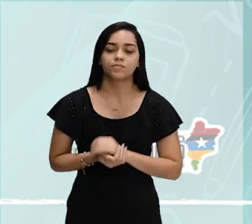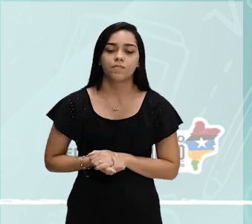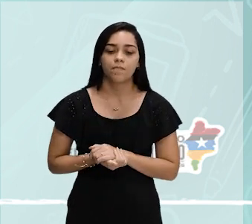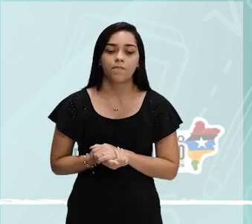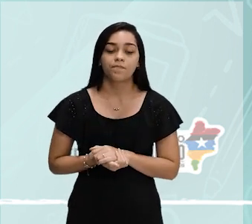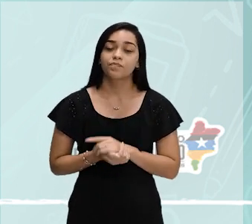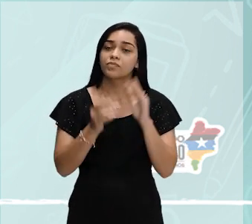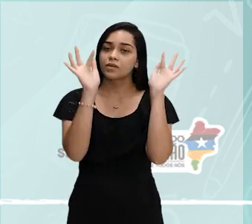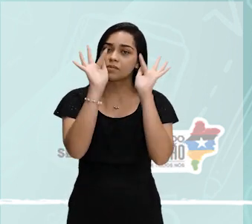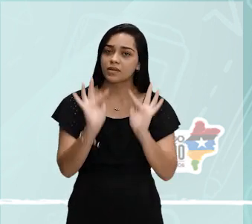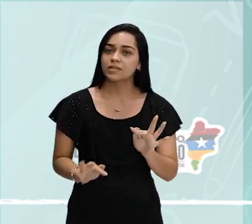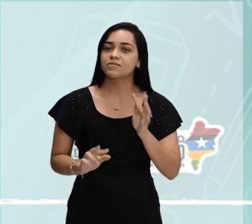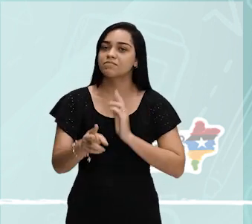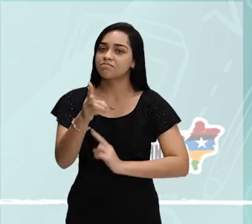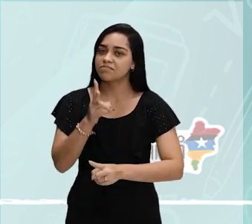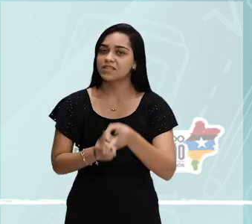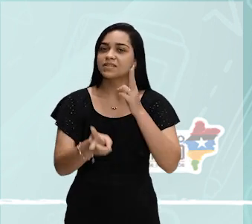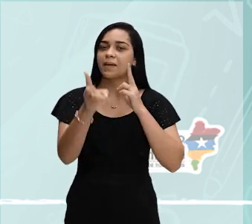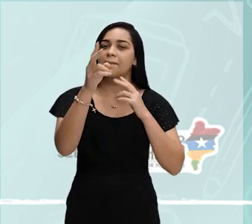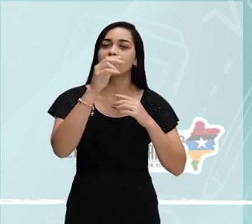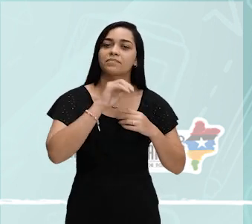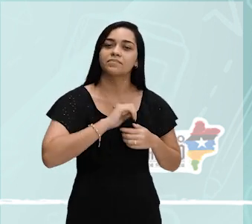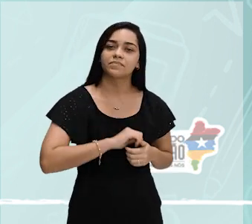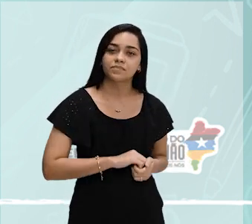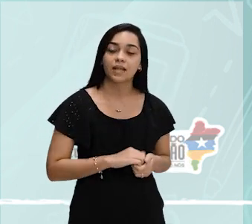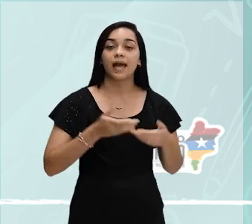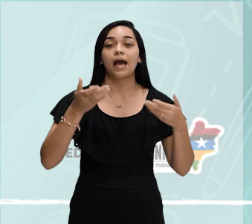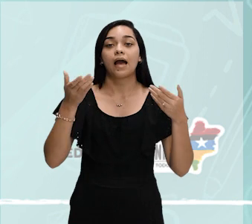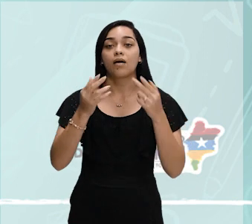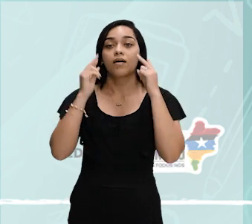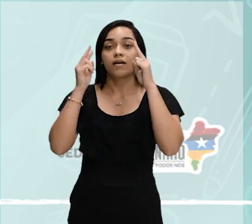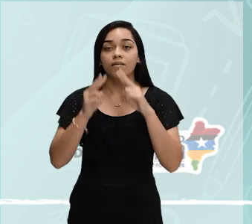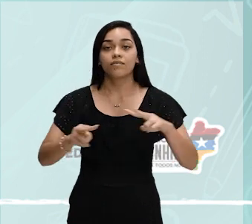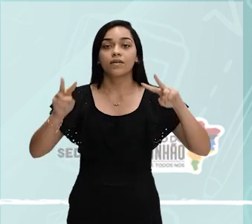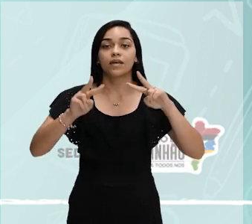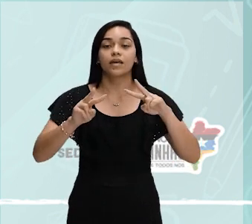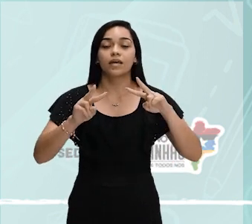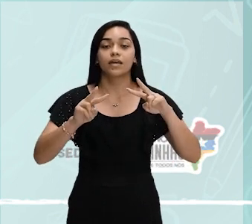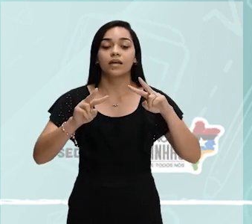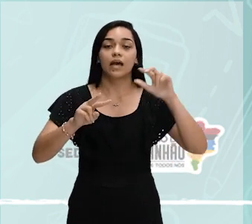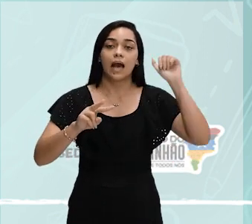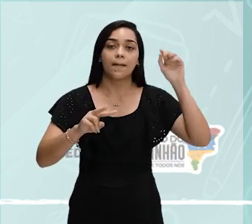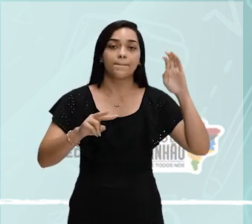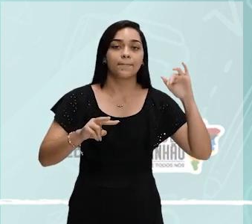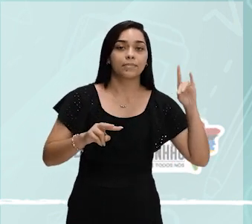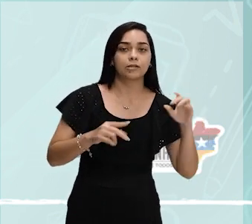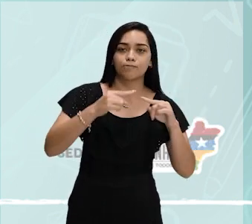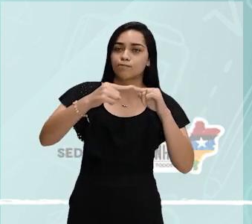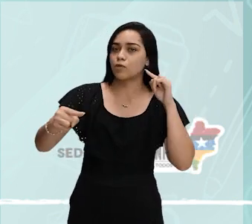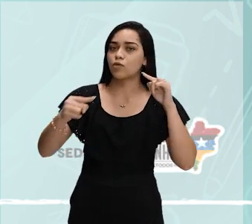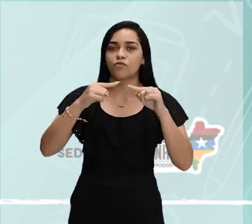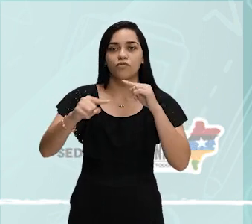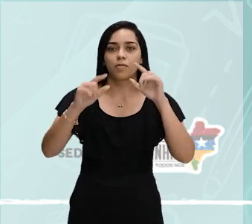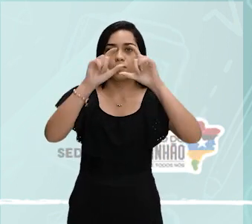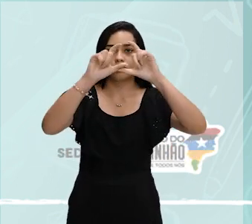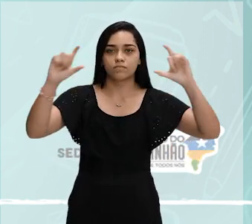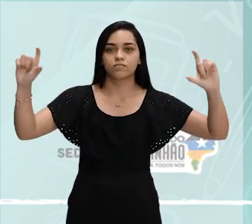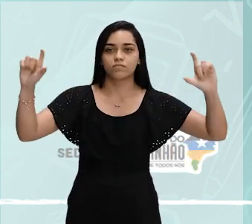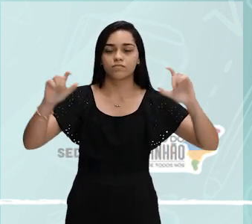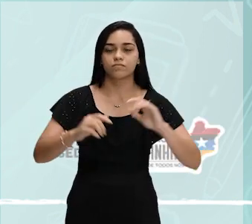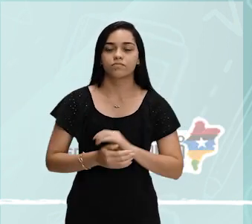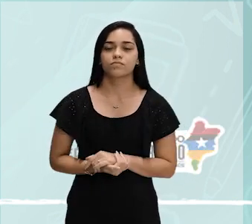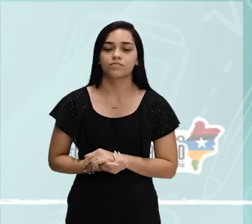E foram felizes para sempre. Assinale a alternativa que não corresponde à afirmação acima, tá?